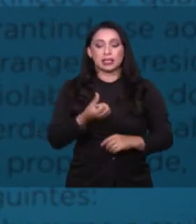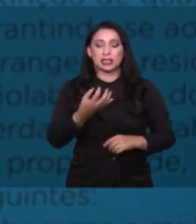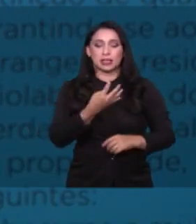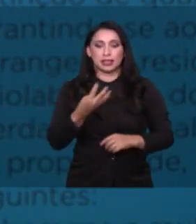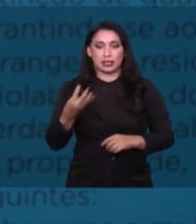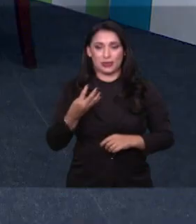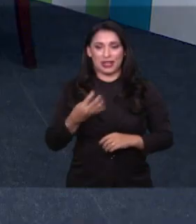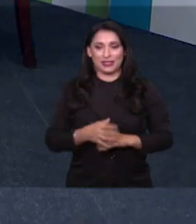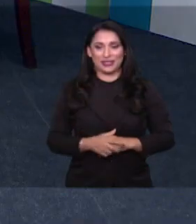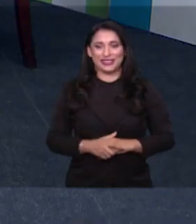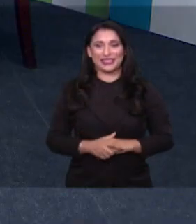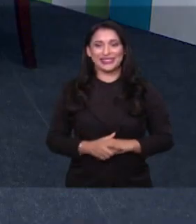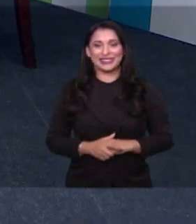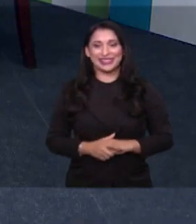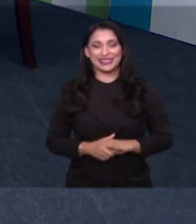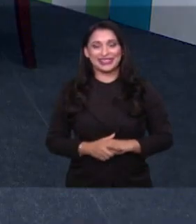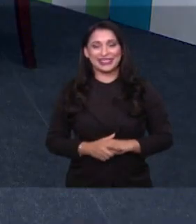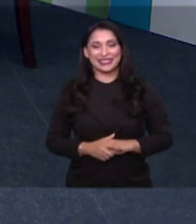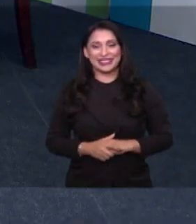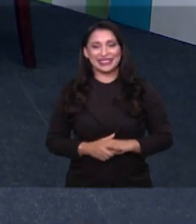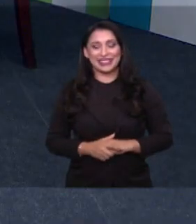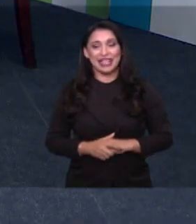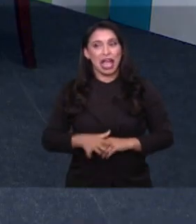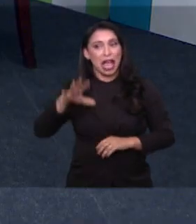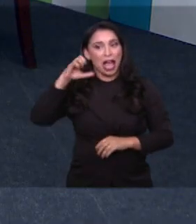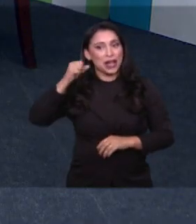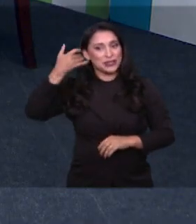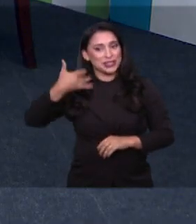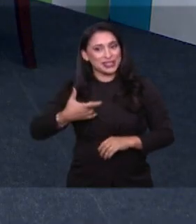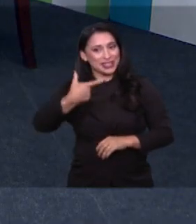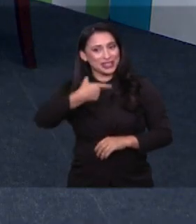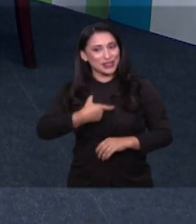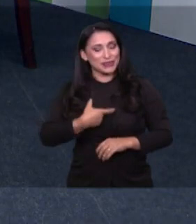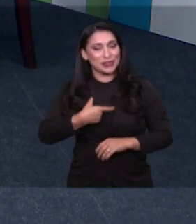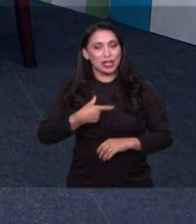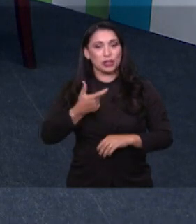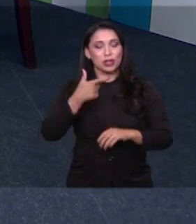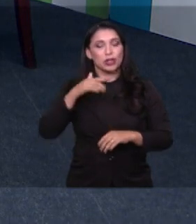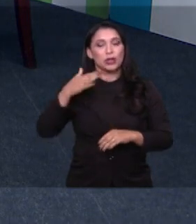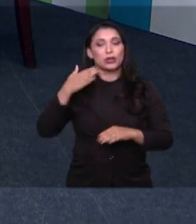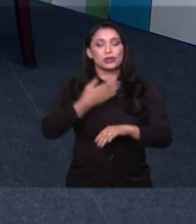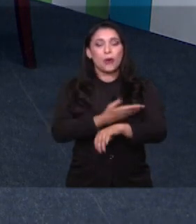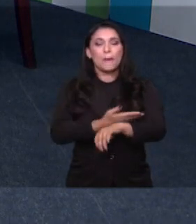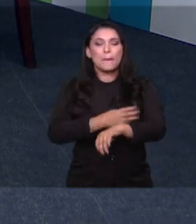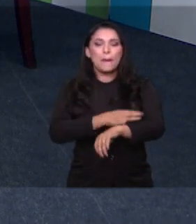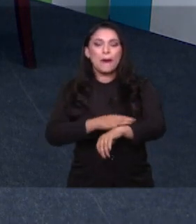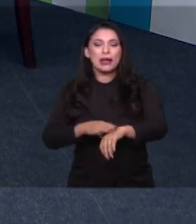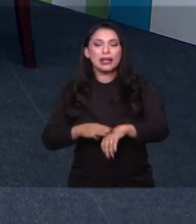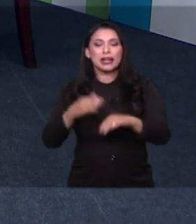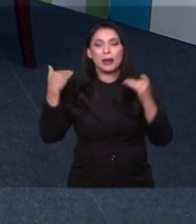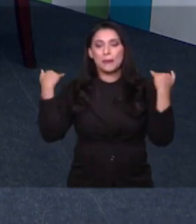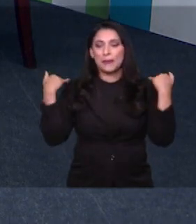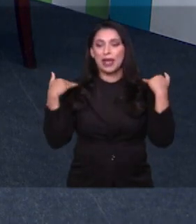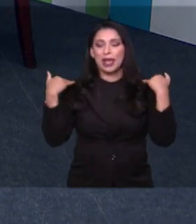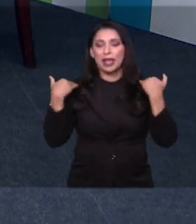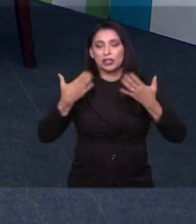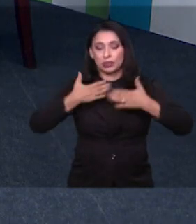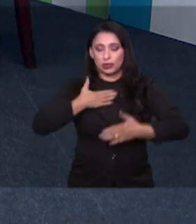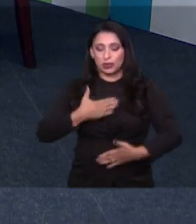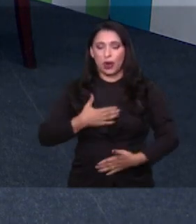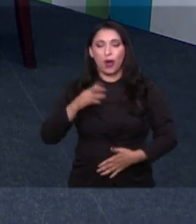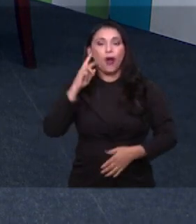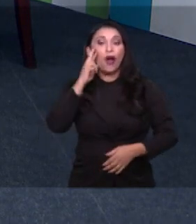de idade. Bom, então, deixa eu fazer a minha audiodescrição também. Eu sou morena, dos cabelos médios, estou vestindo um